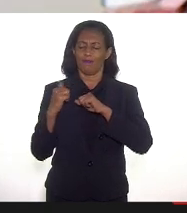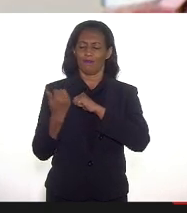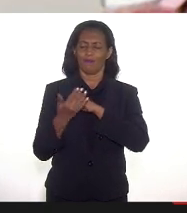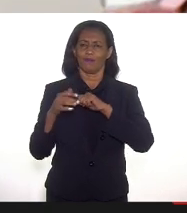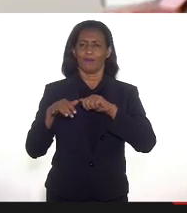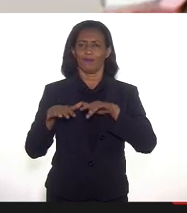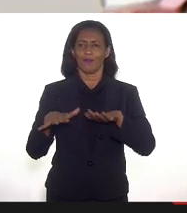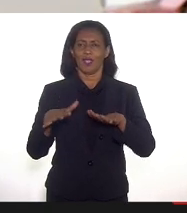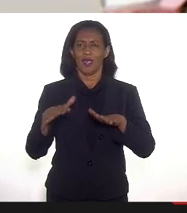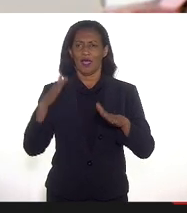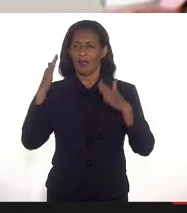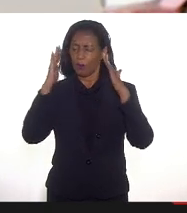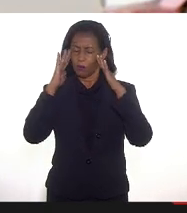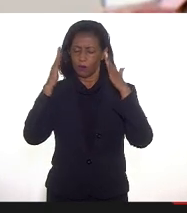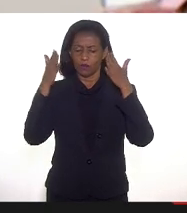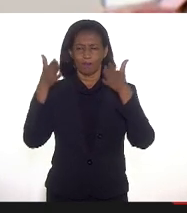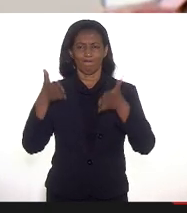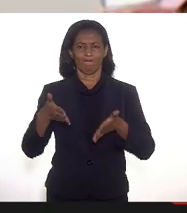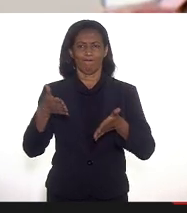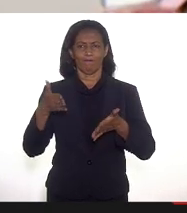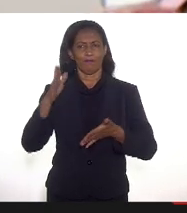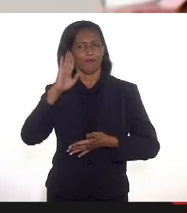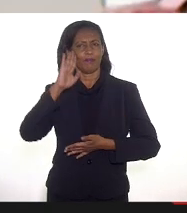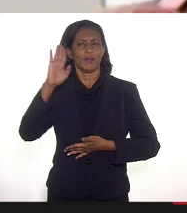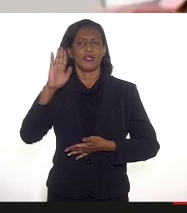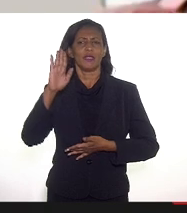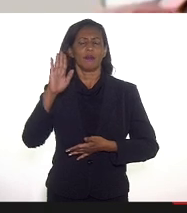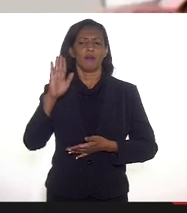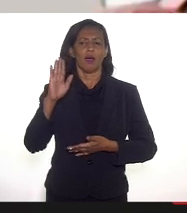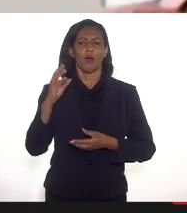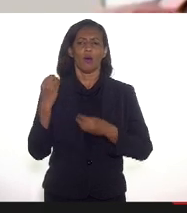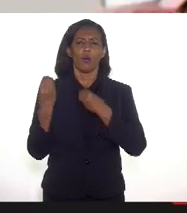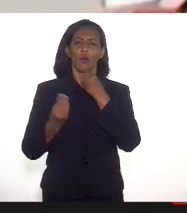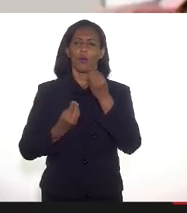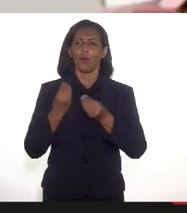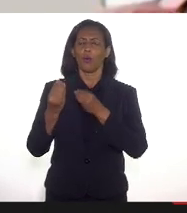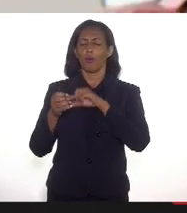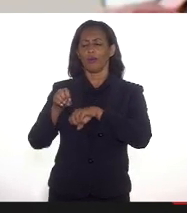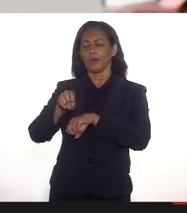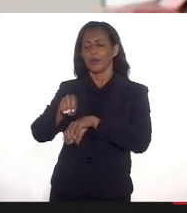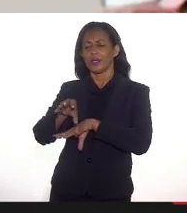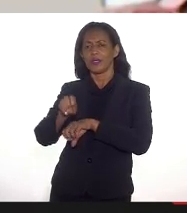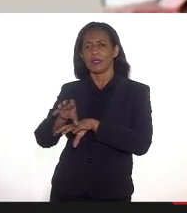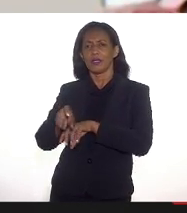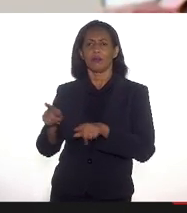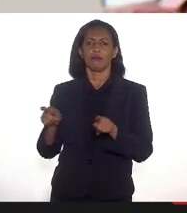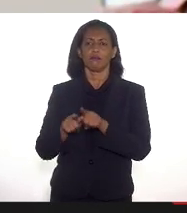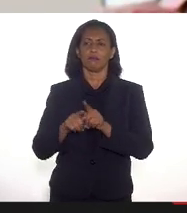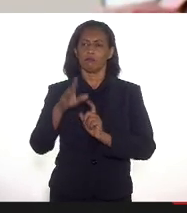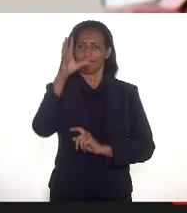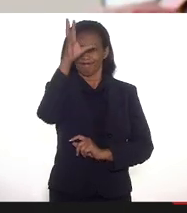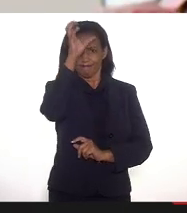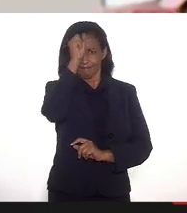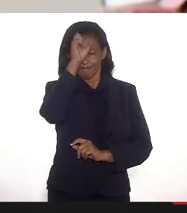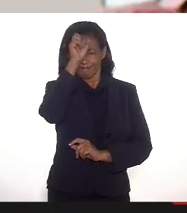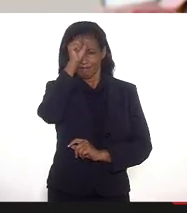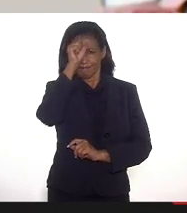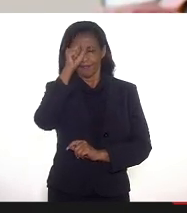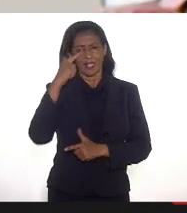questão central, né, as condições de ensino-aprendizagem nesse cenário de crise